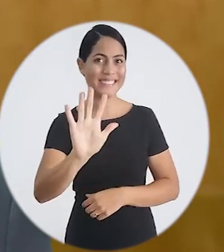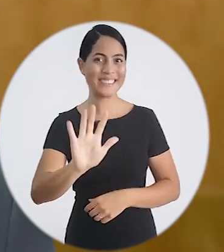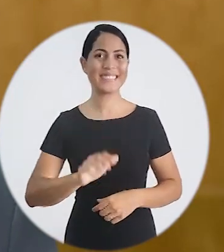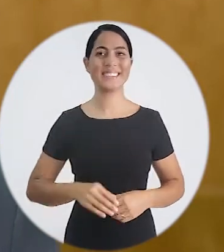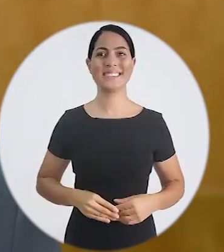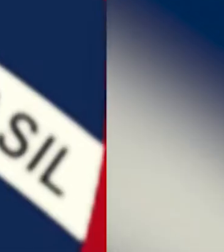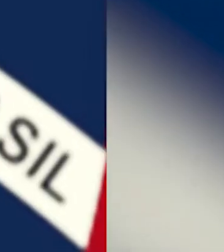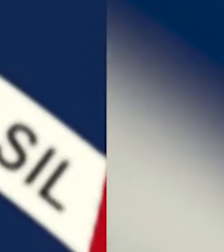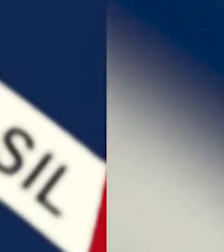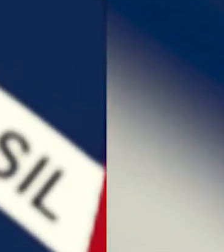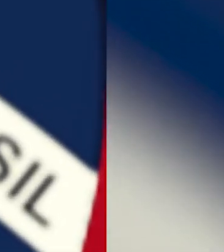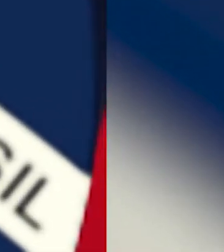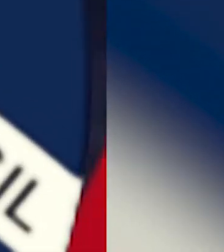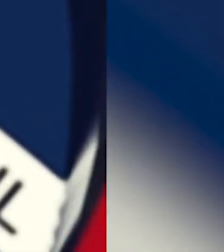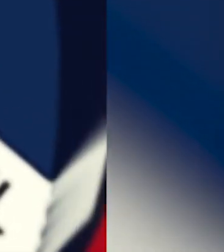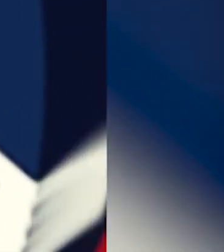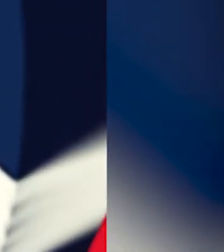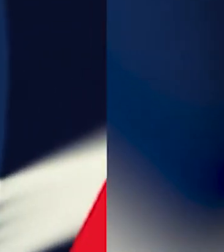saia daí.